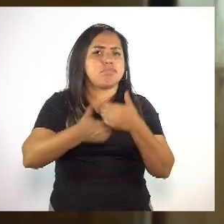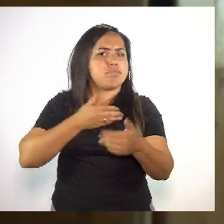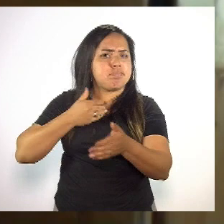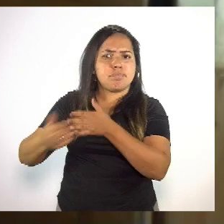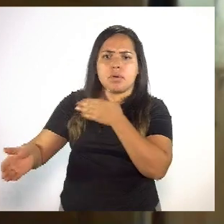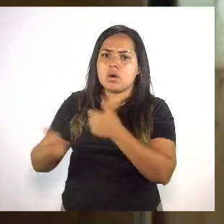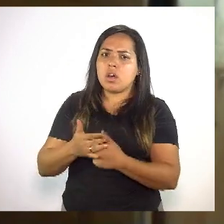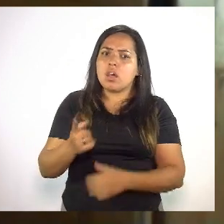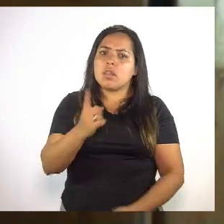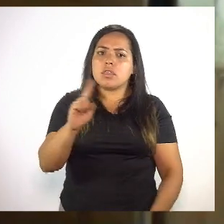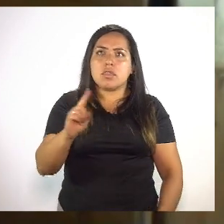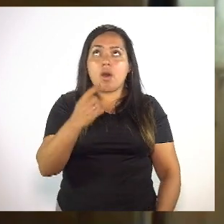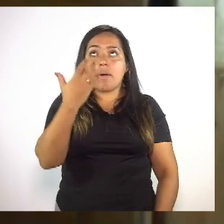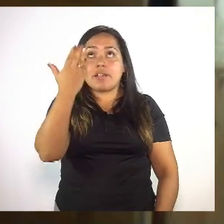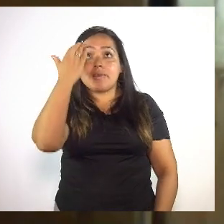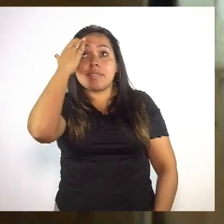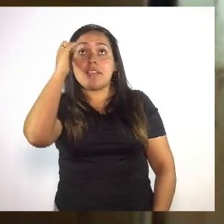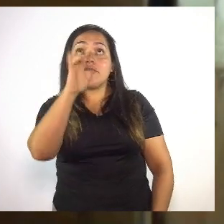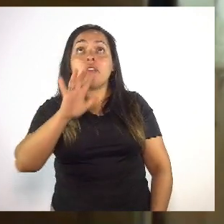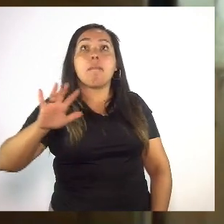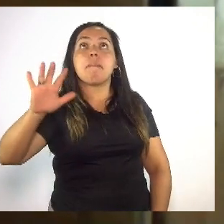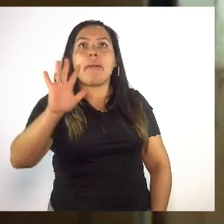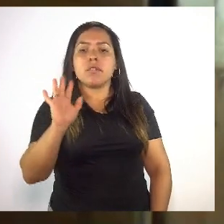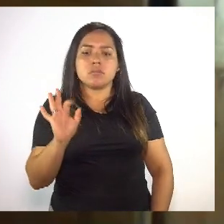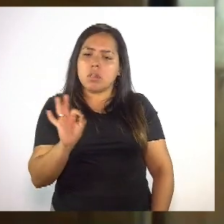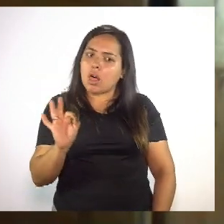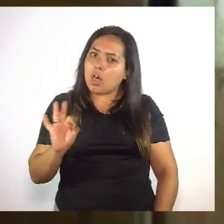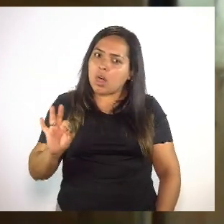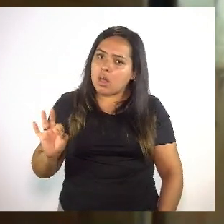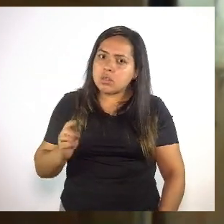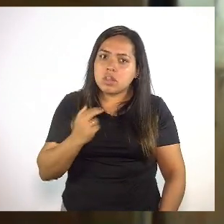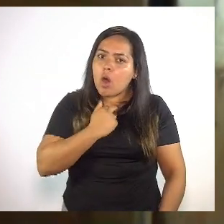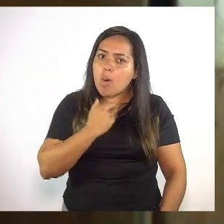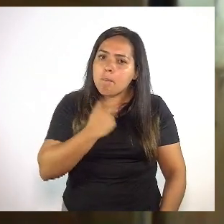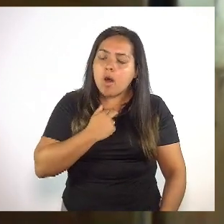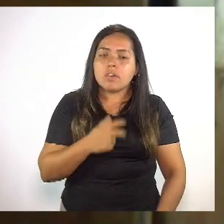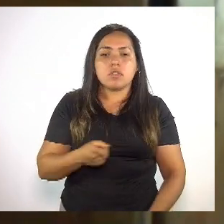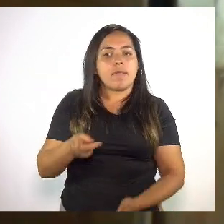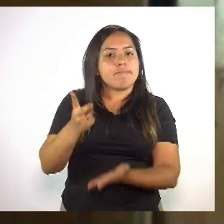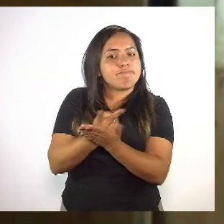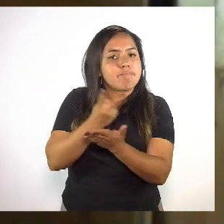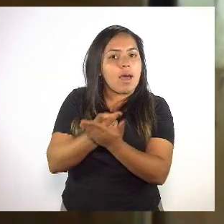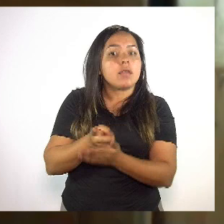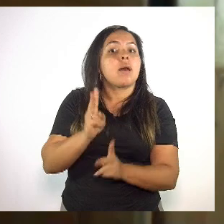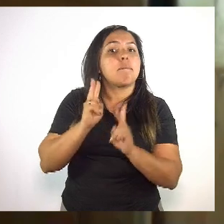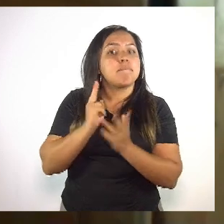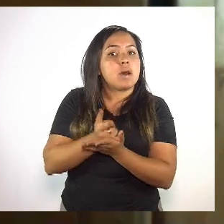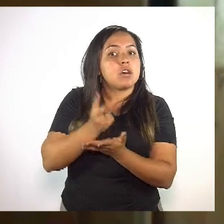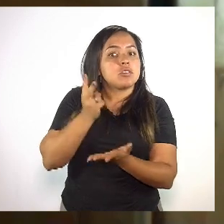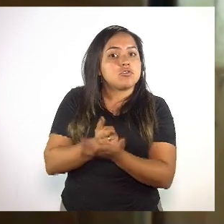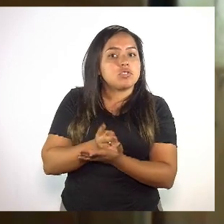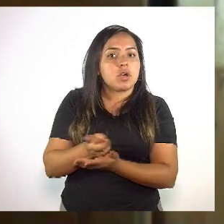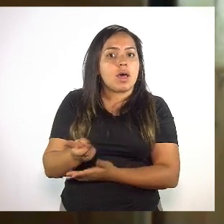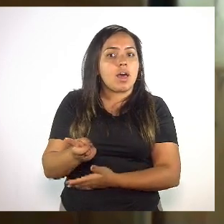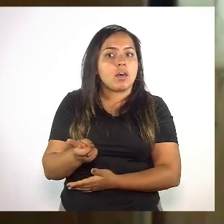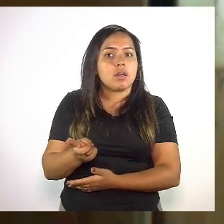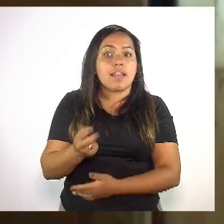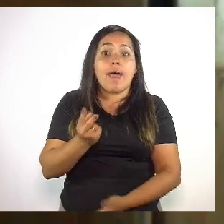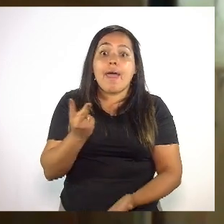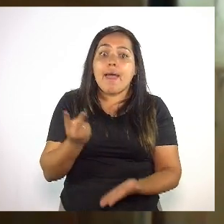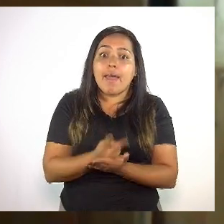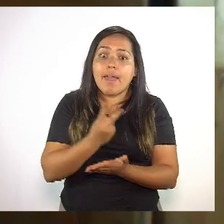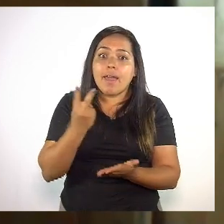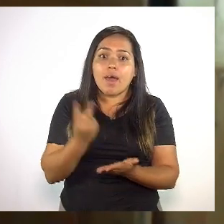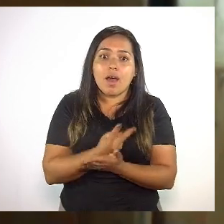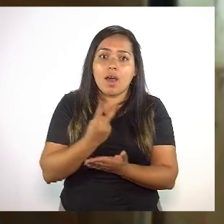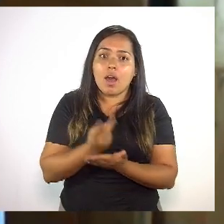da douta Procuradoria-Geral do Estado. Então, irregularidade número 5 é insuperável.